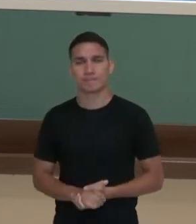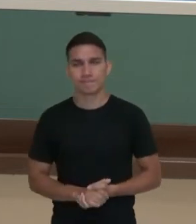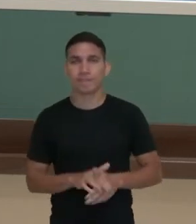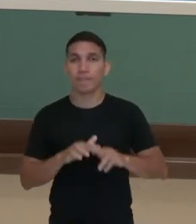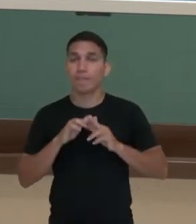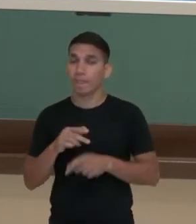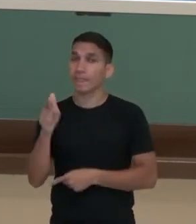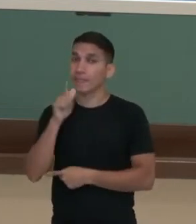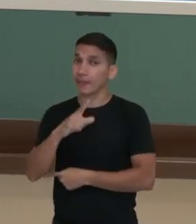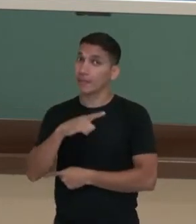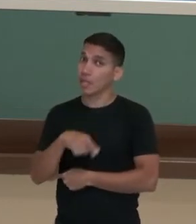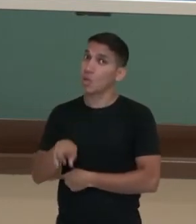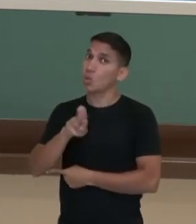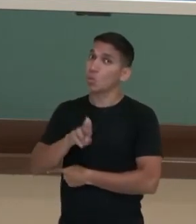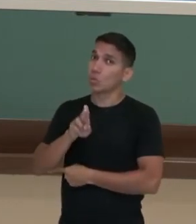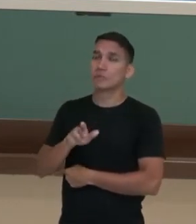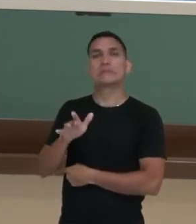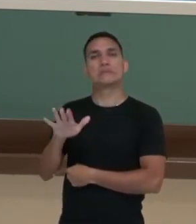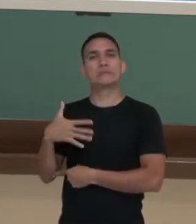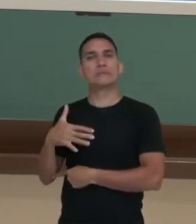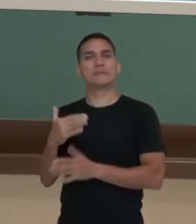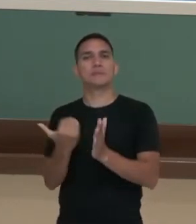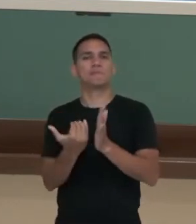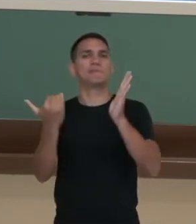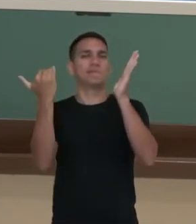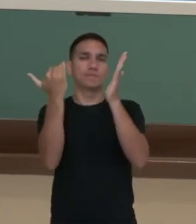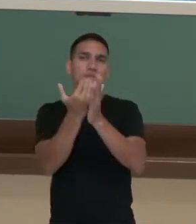veja, esse é um uso muito, né,